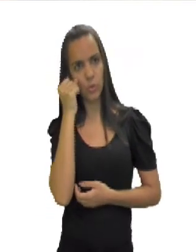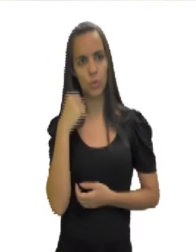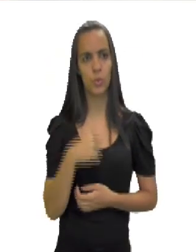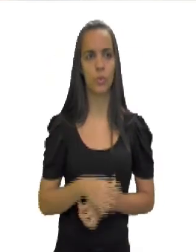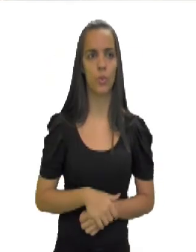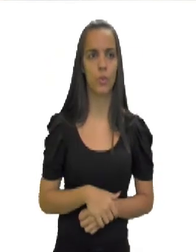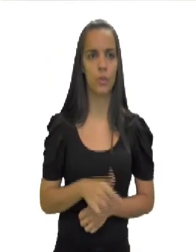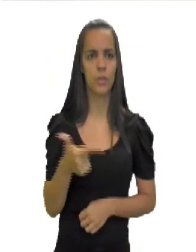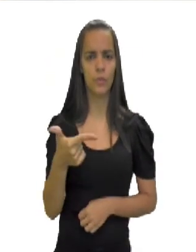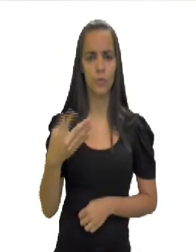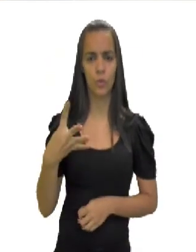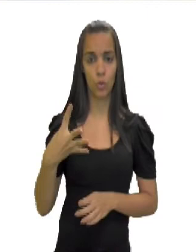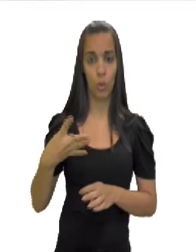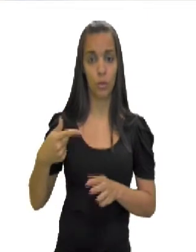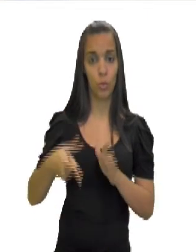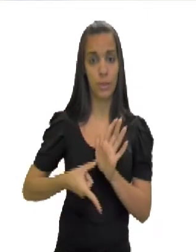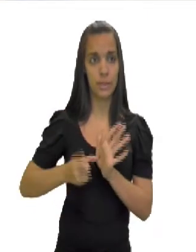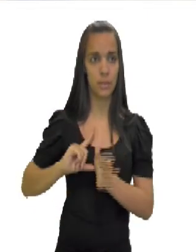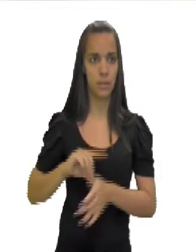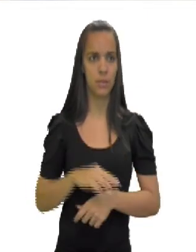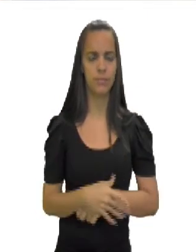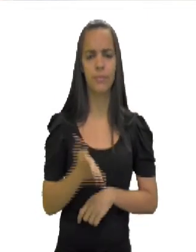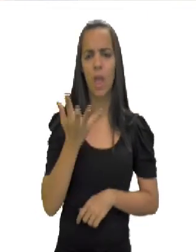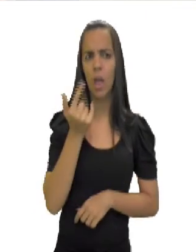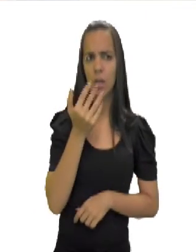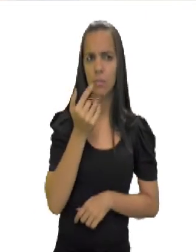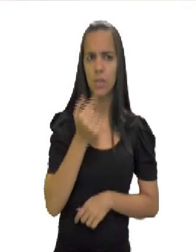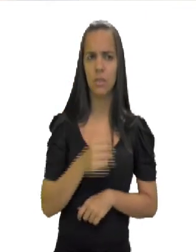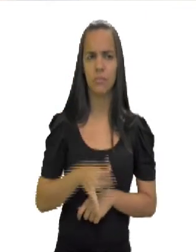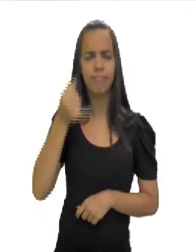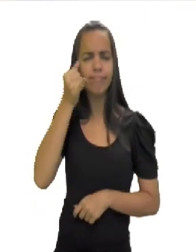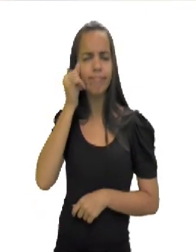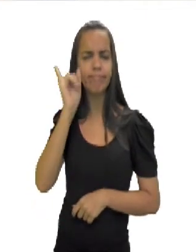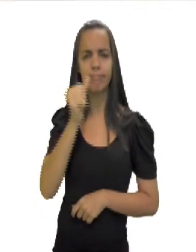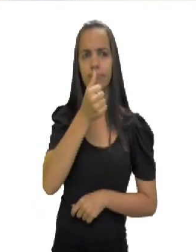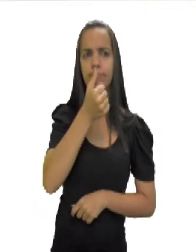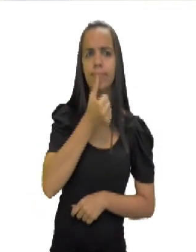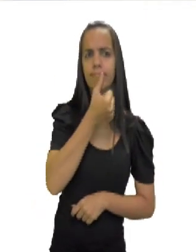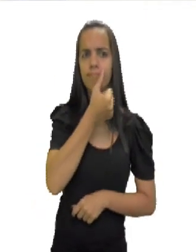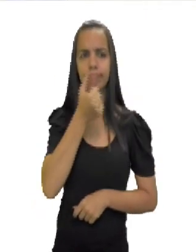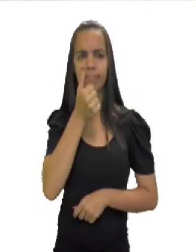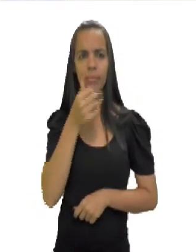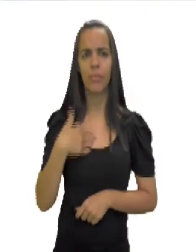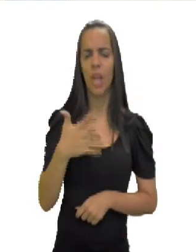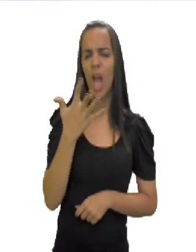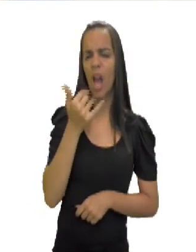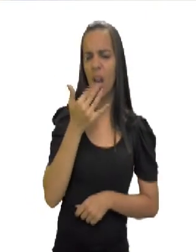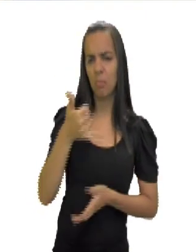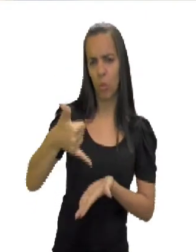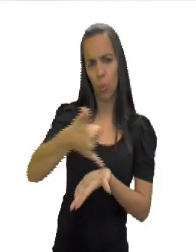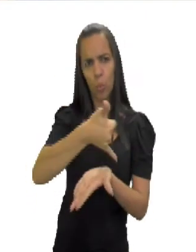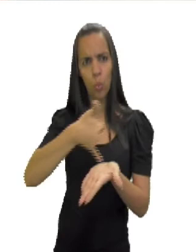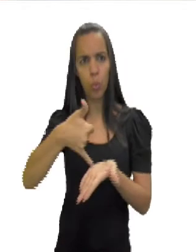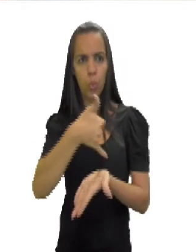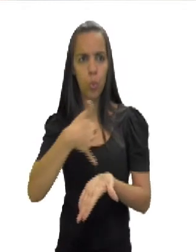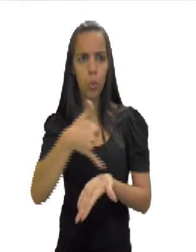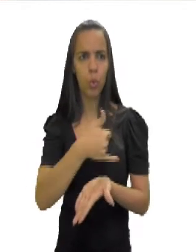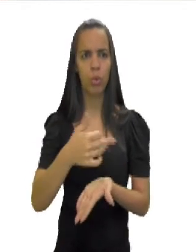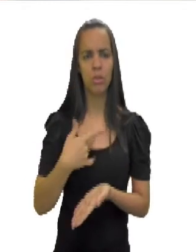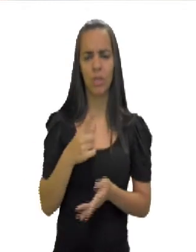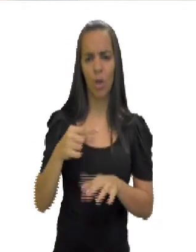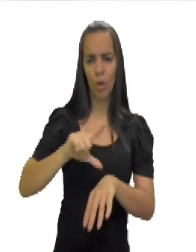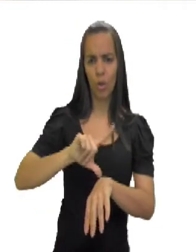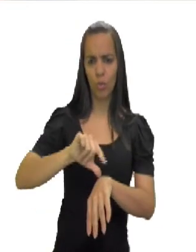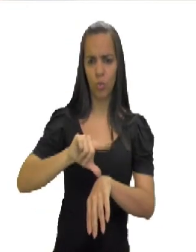horas. Alimentação, evitar o jejum e alimentos gordurosos nas últimas horas e